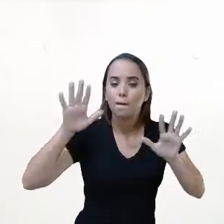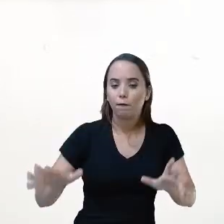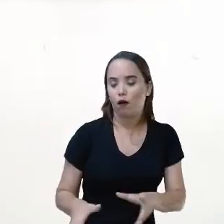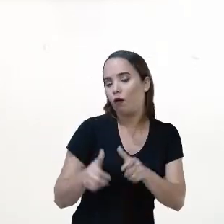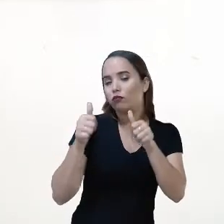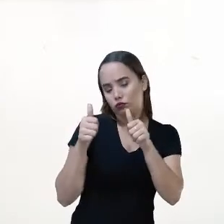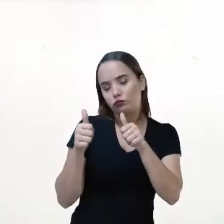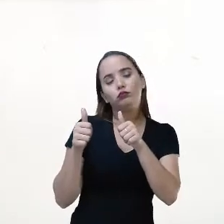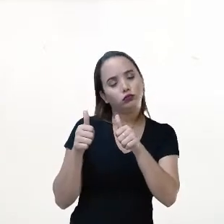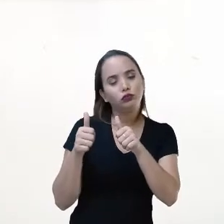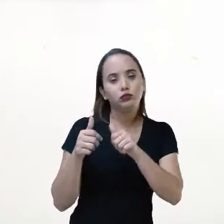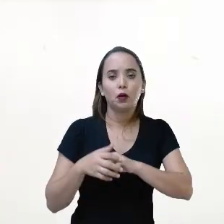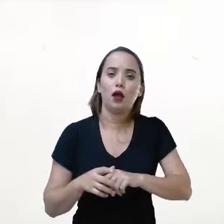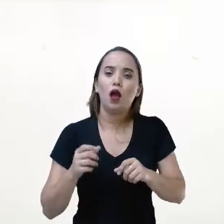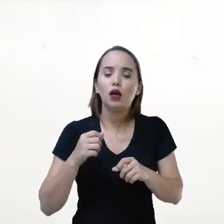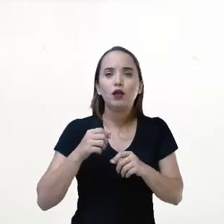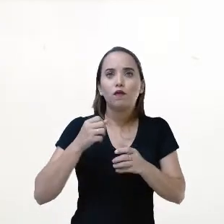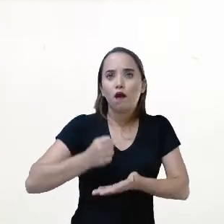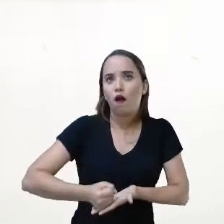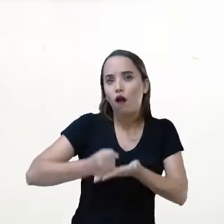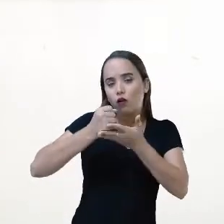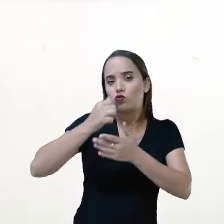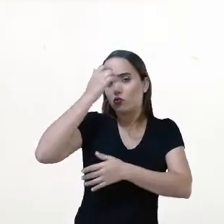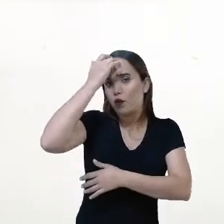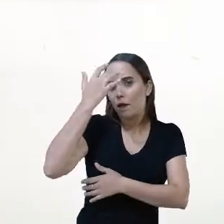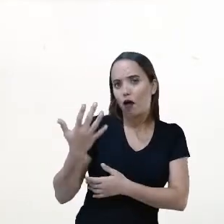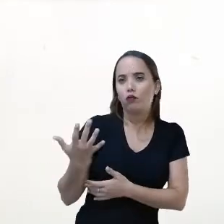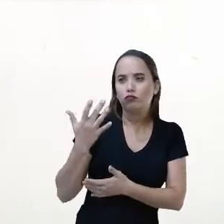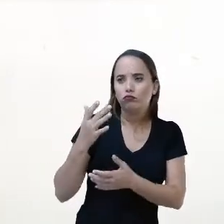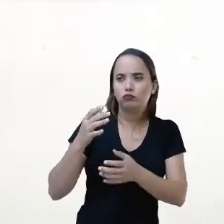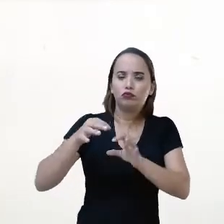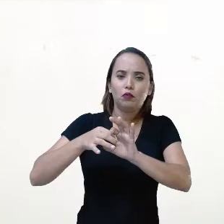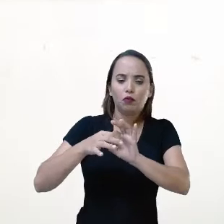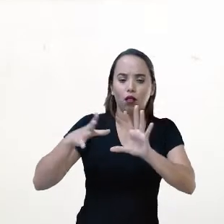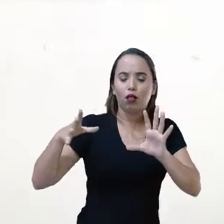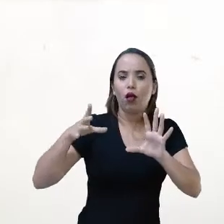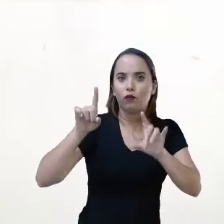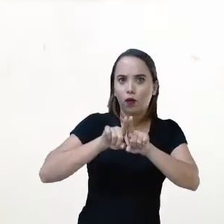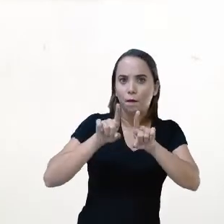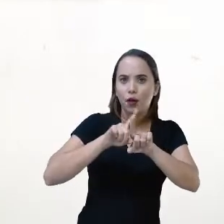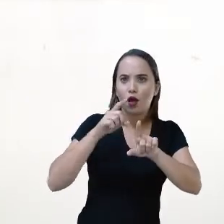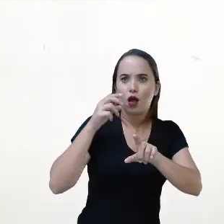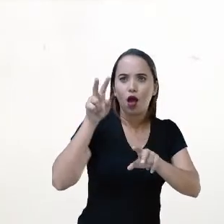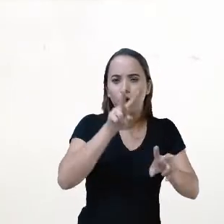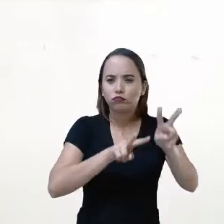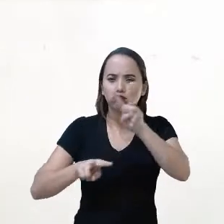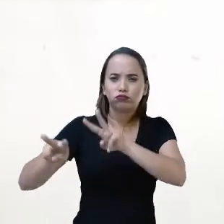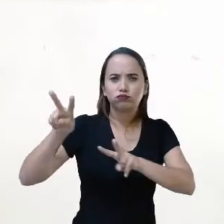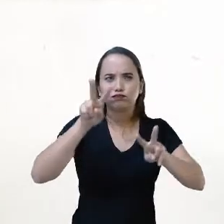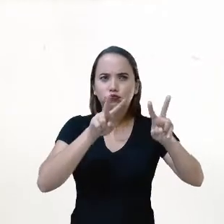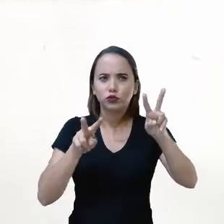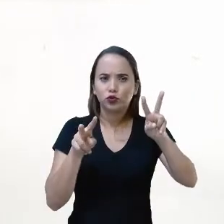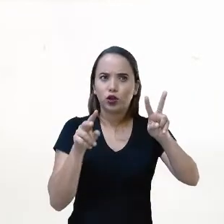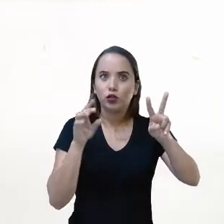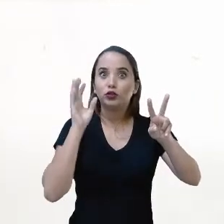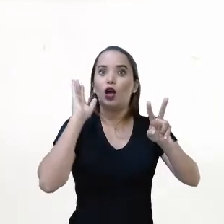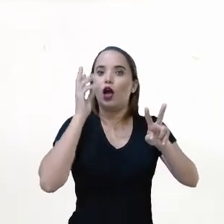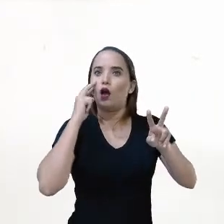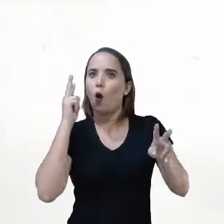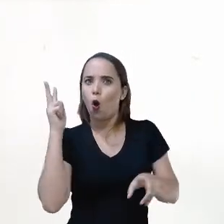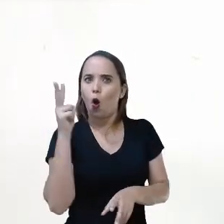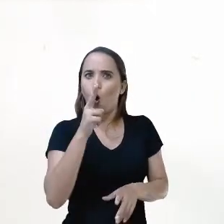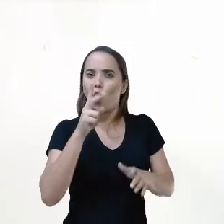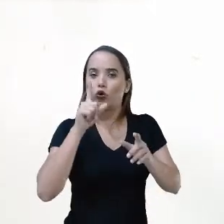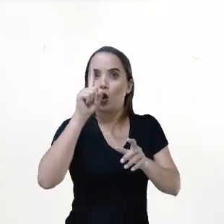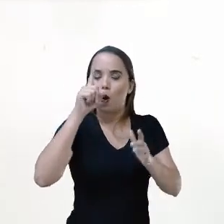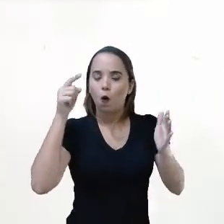esses números de uma maneira mais assertiva, que a gente consiga visualizar e já entender como está se